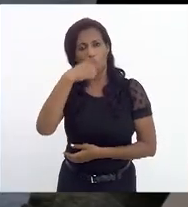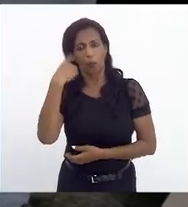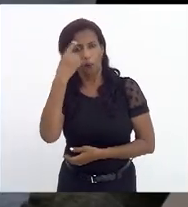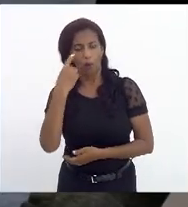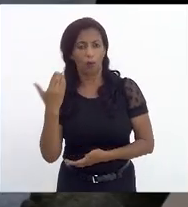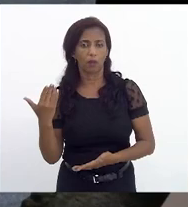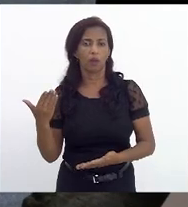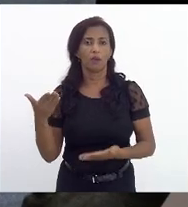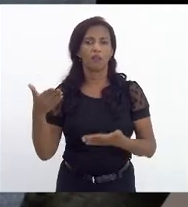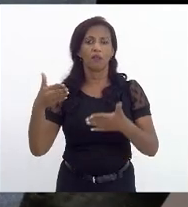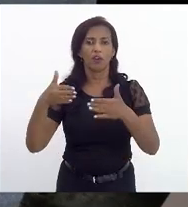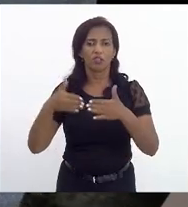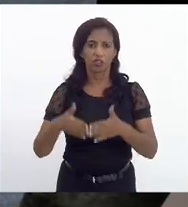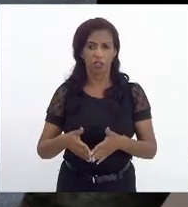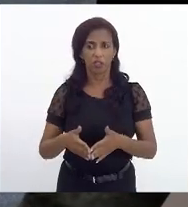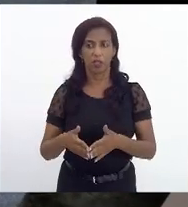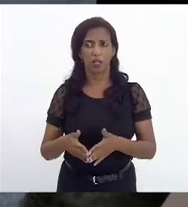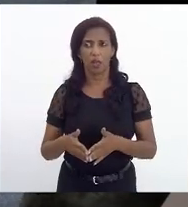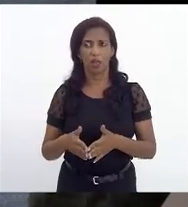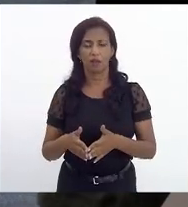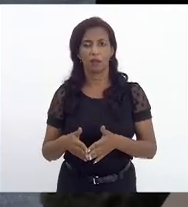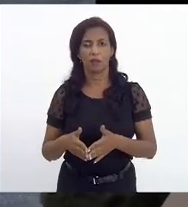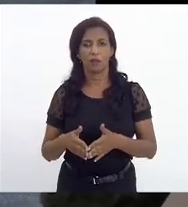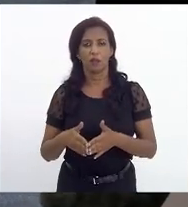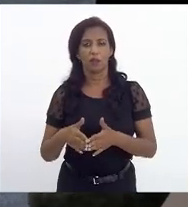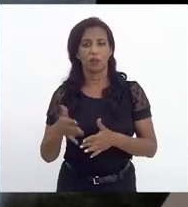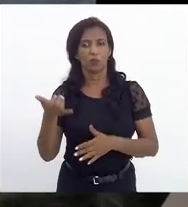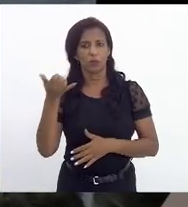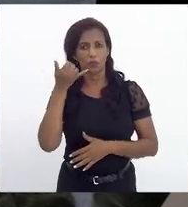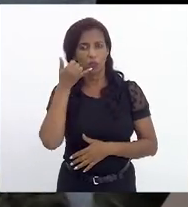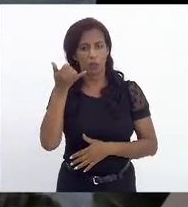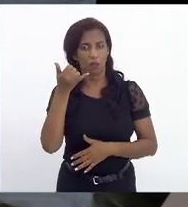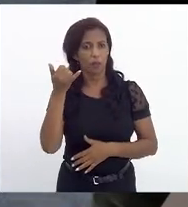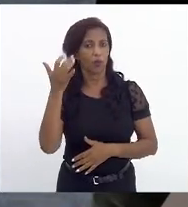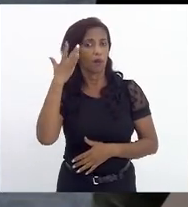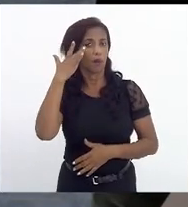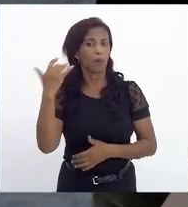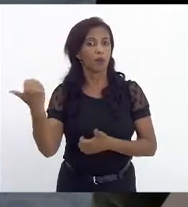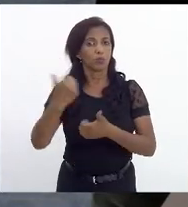chegar no colegiado dos deputados os três substitutivos, para amanhã cedo.